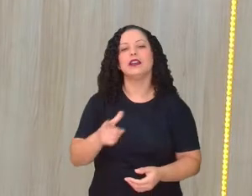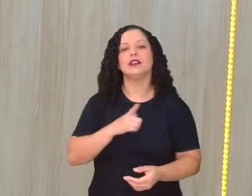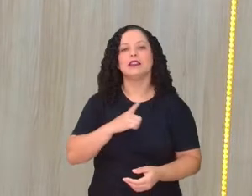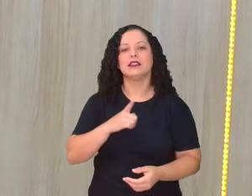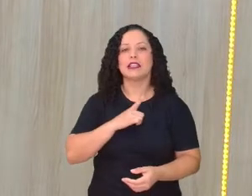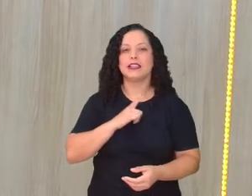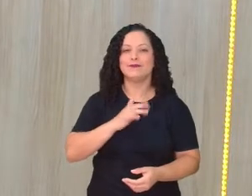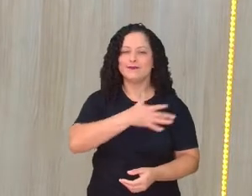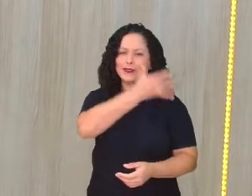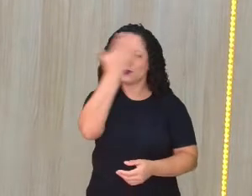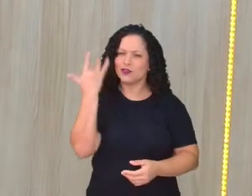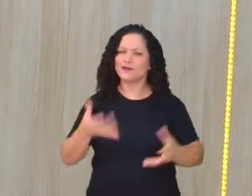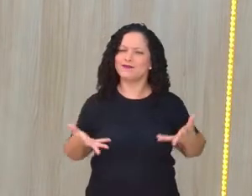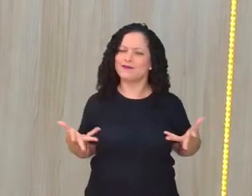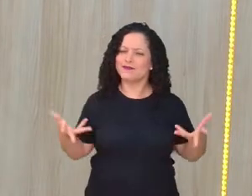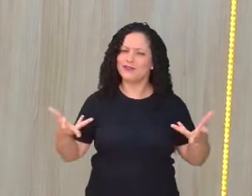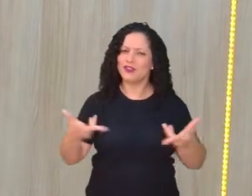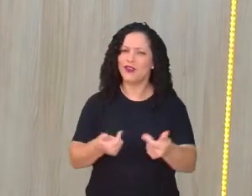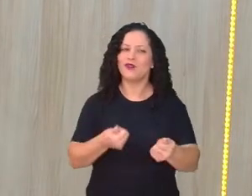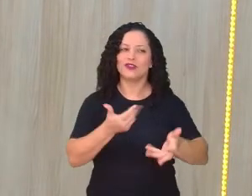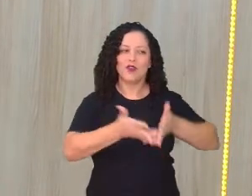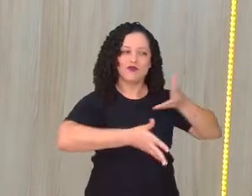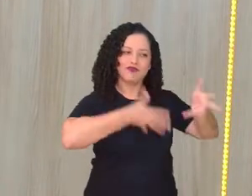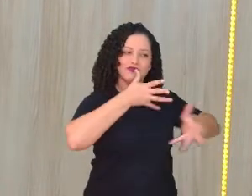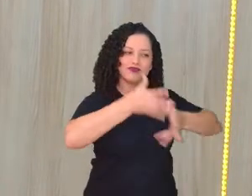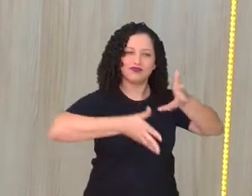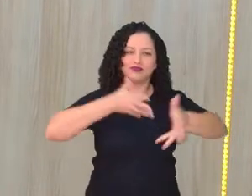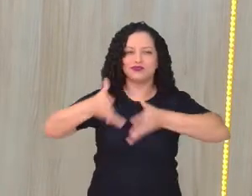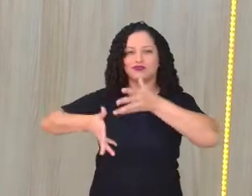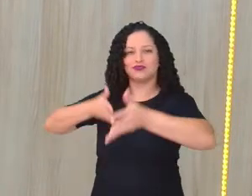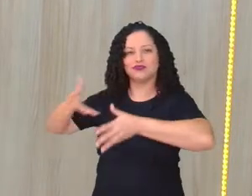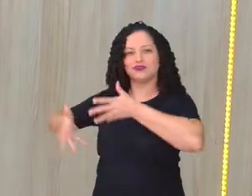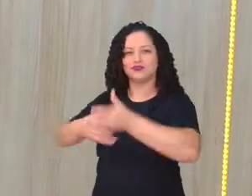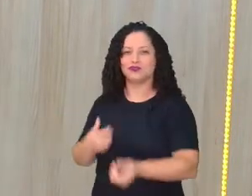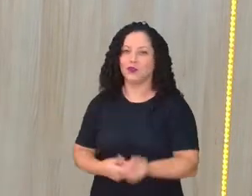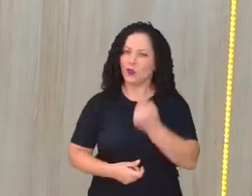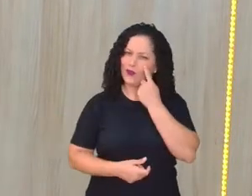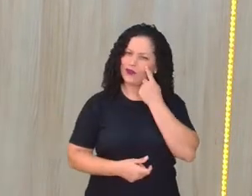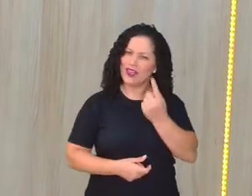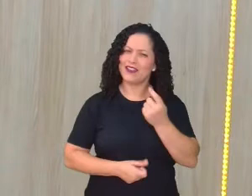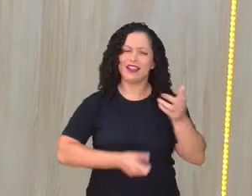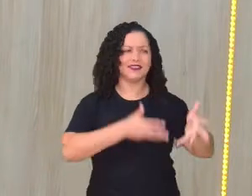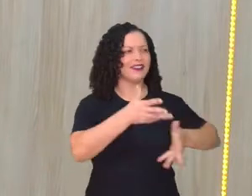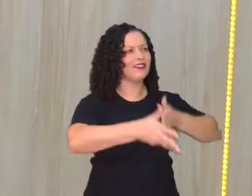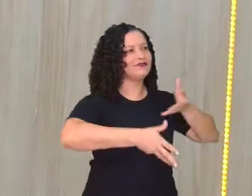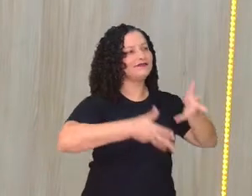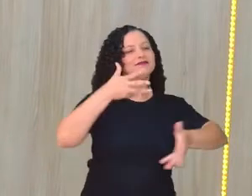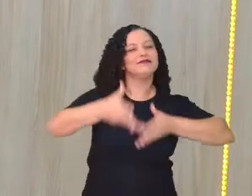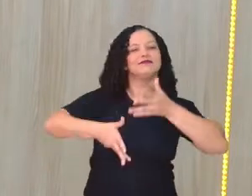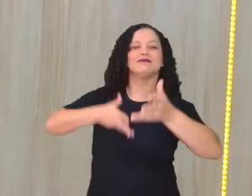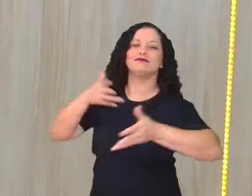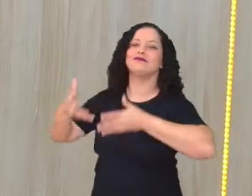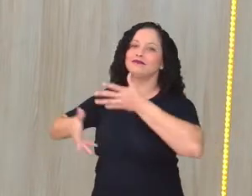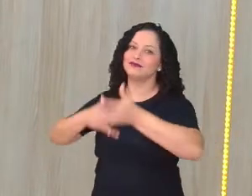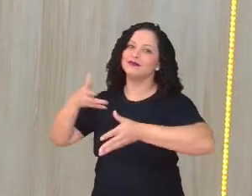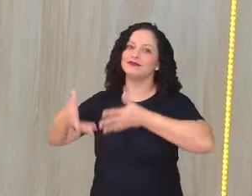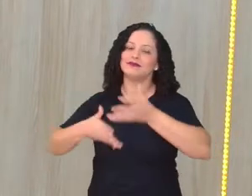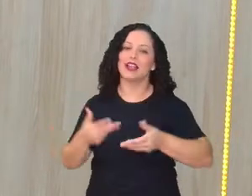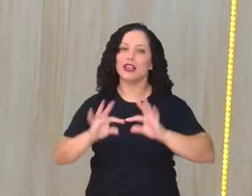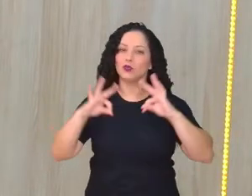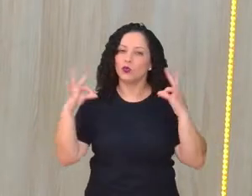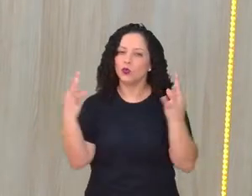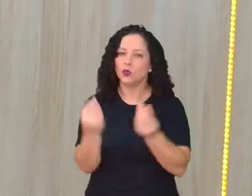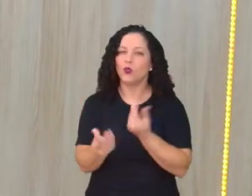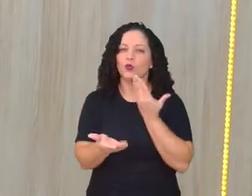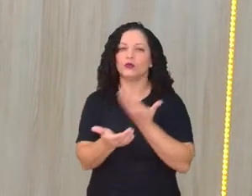pessoal maravilhoso aí nos gestos, né? Eu fico olhando aí, eles e elas, né, traduzindo aí o que a gente fala